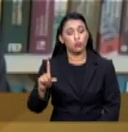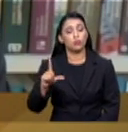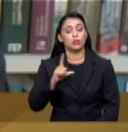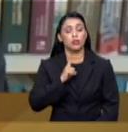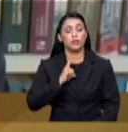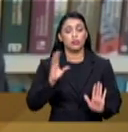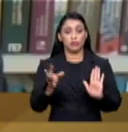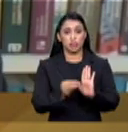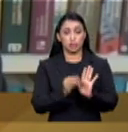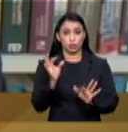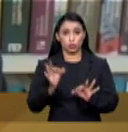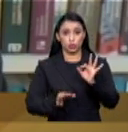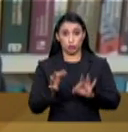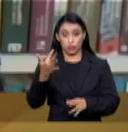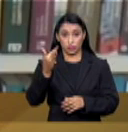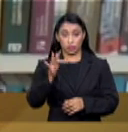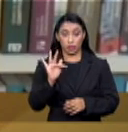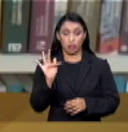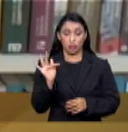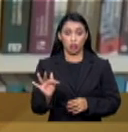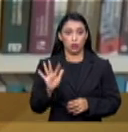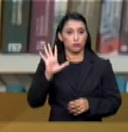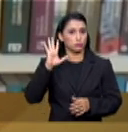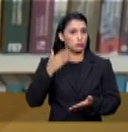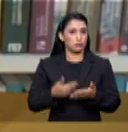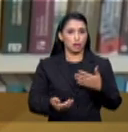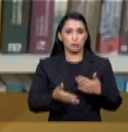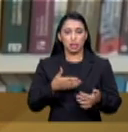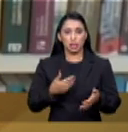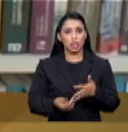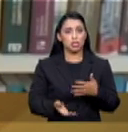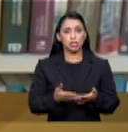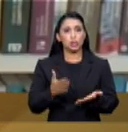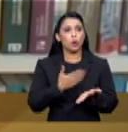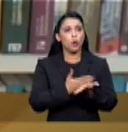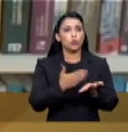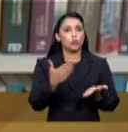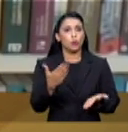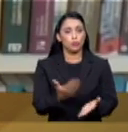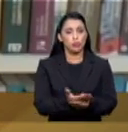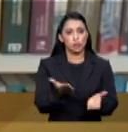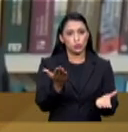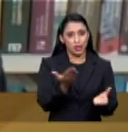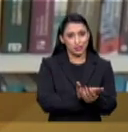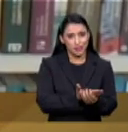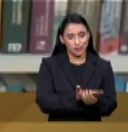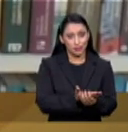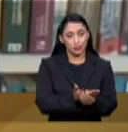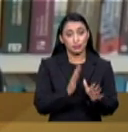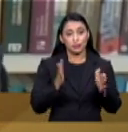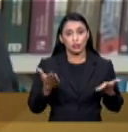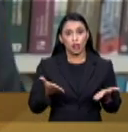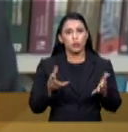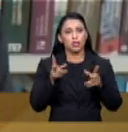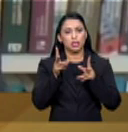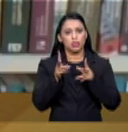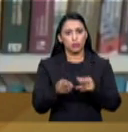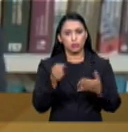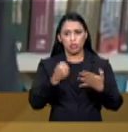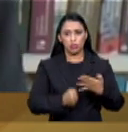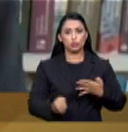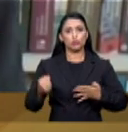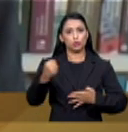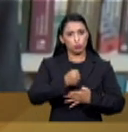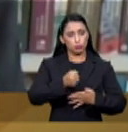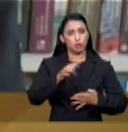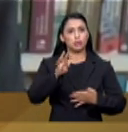federal, independentemente da natureza da decisão rescindendo. E também, no mesmo sentido, nós temos súmula do Superior